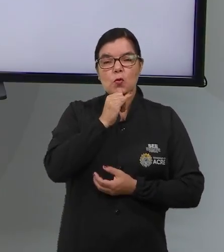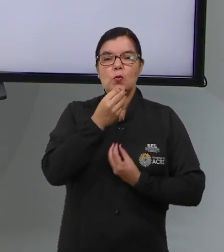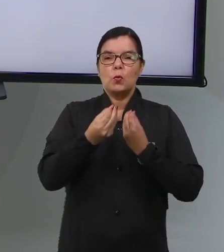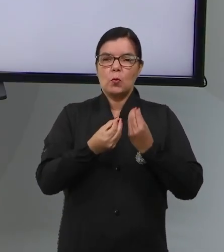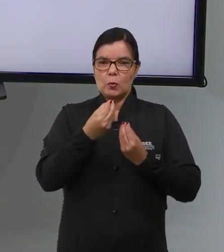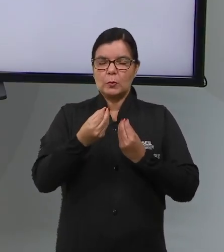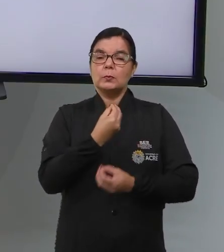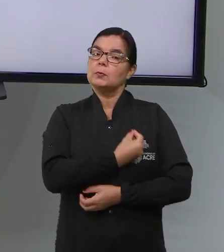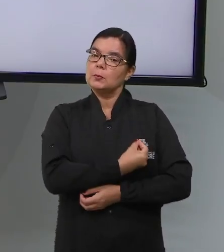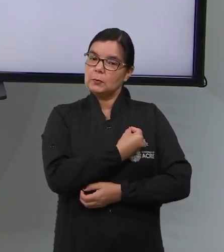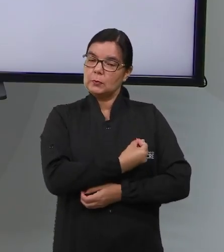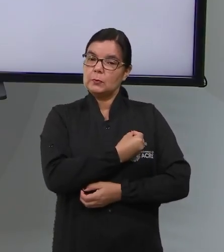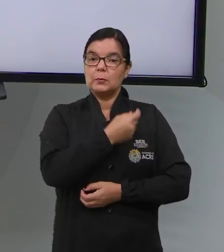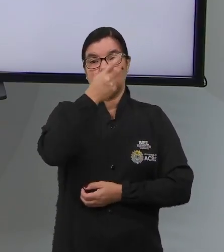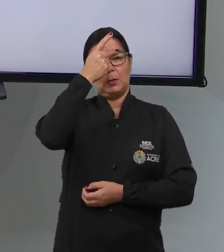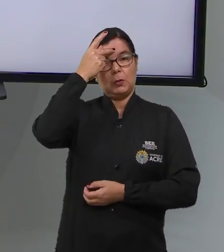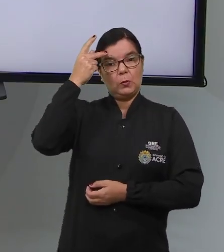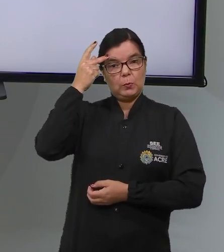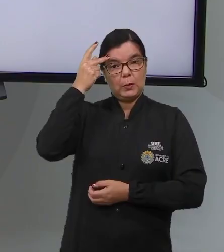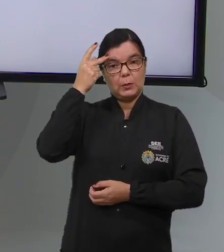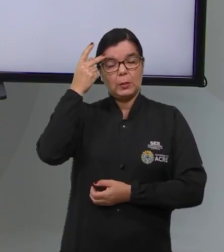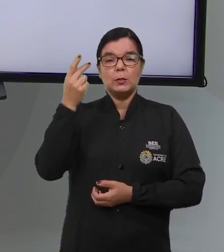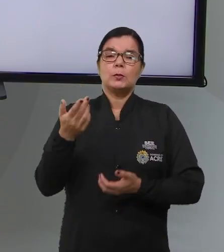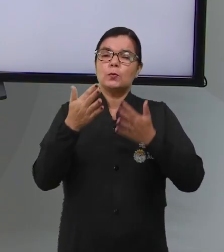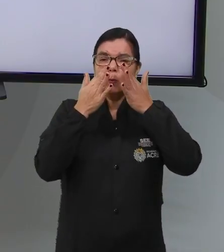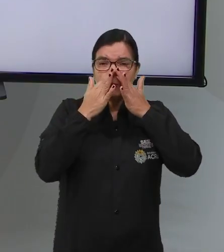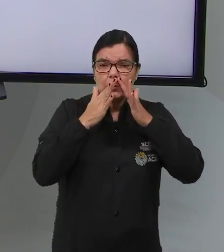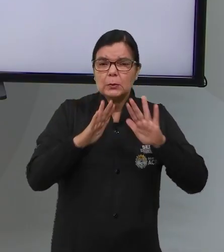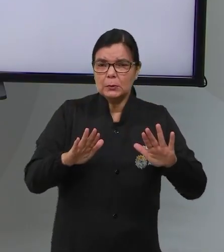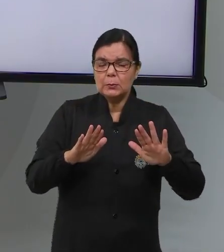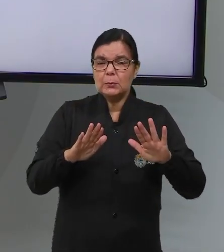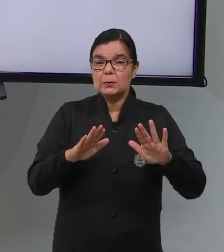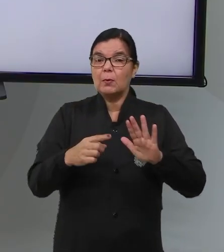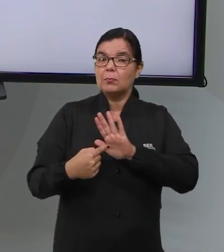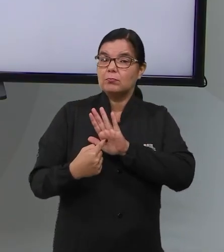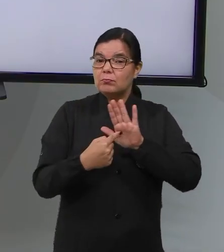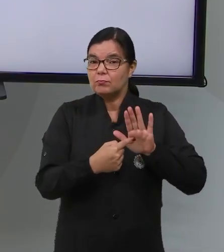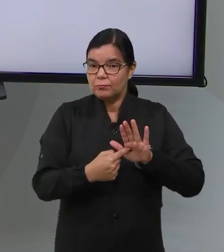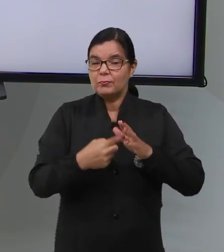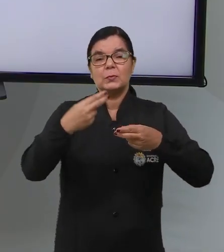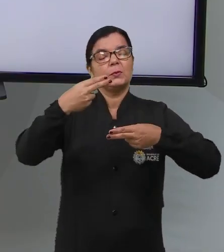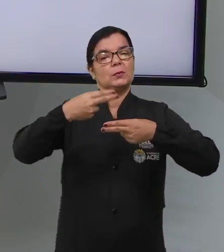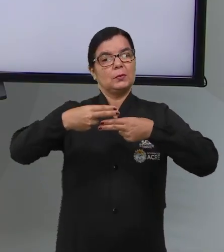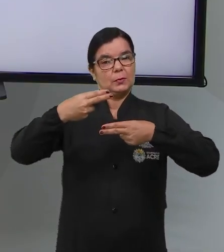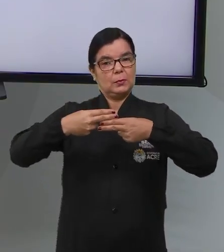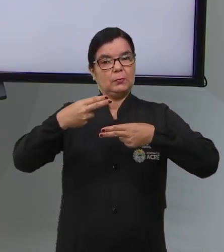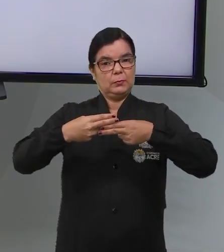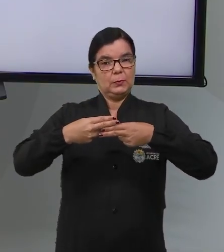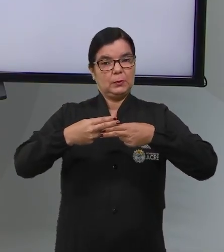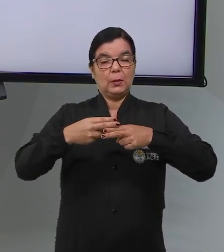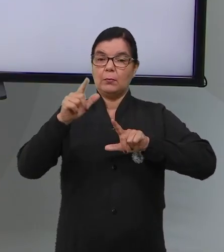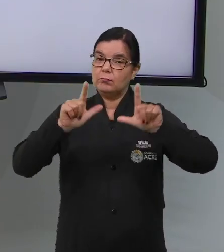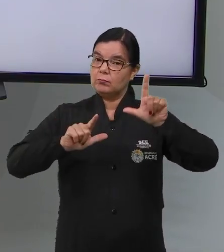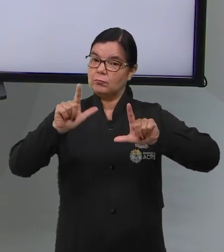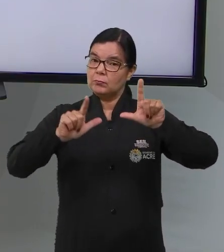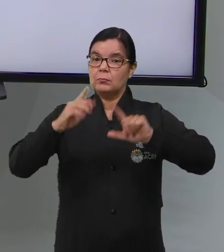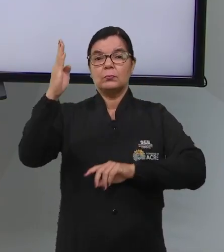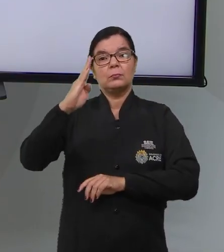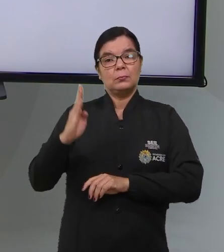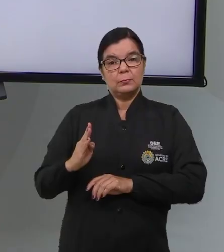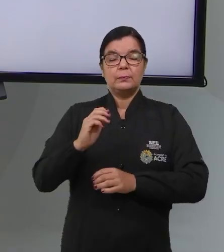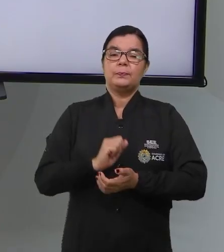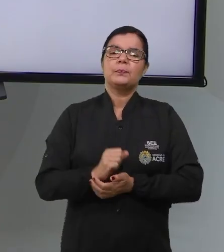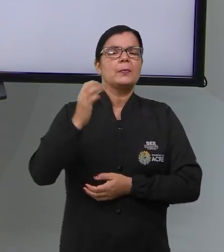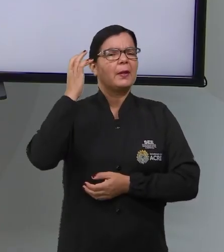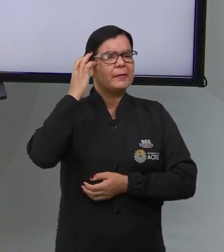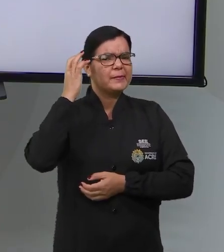condição de vida em que as pessoas de baixa renda, elas são retratadas em uma novela da TV brasileira? Será